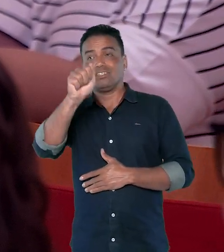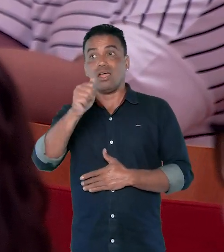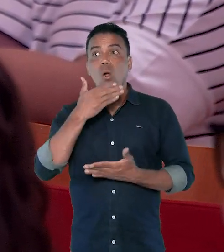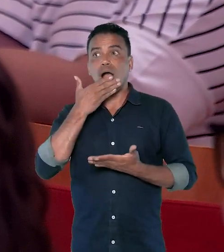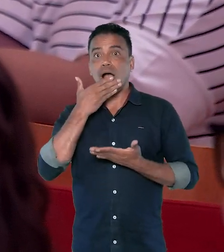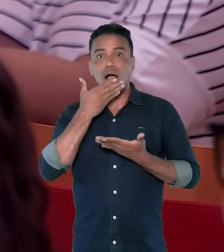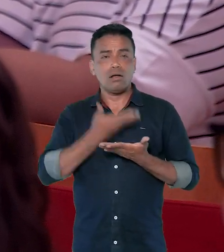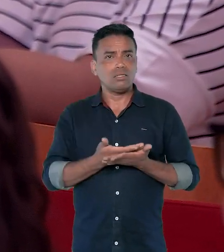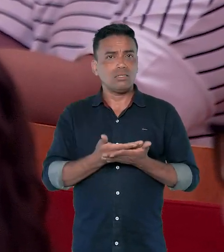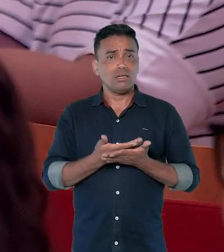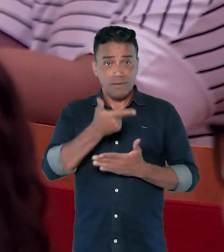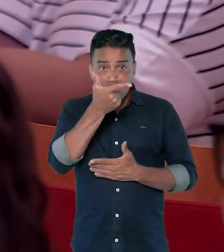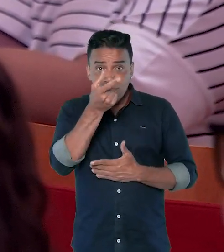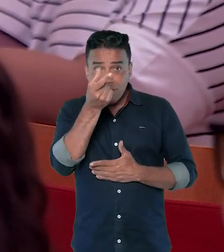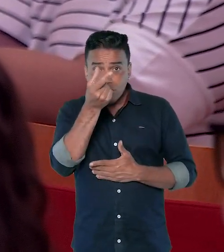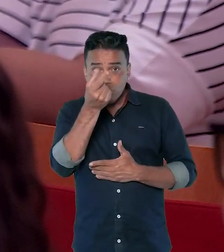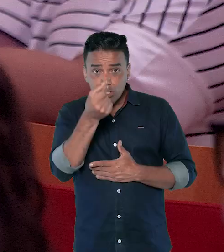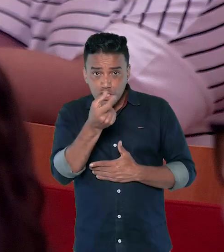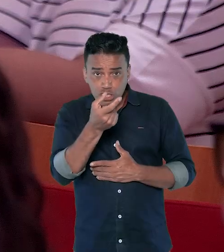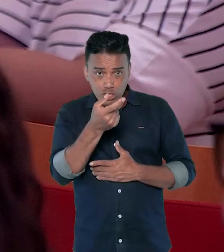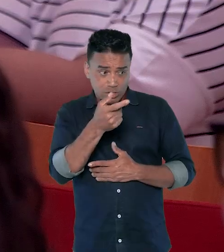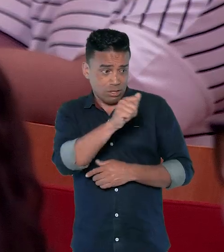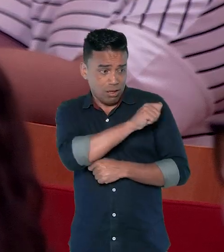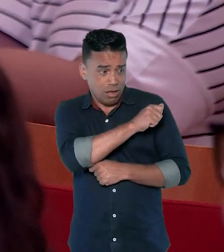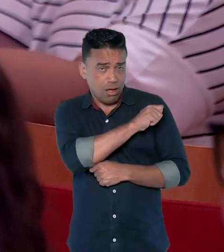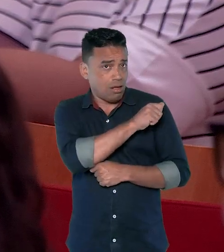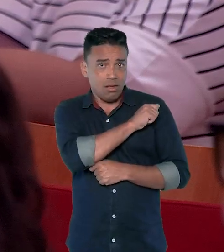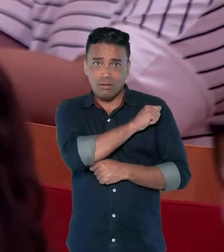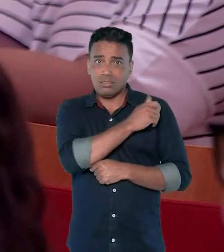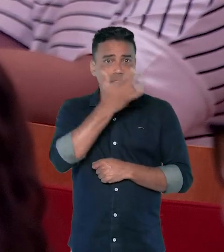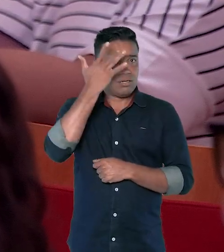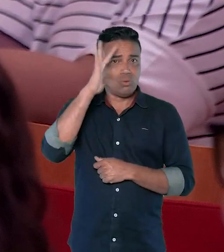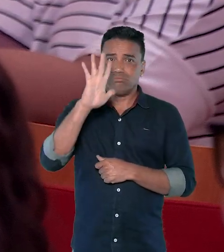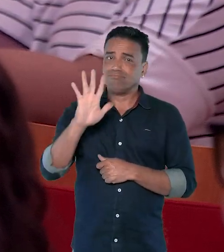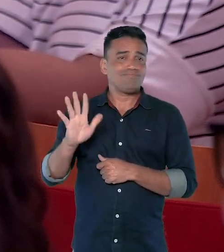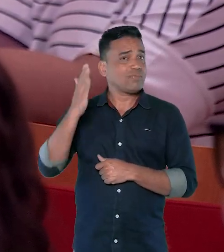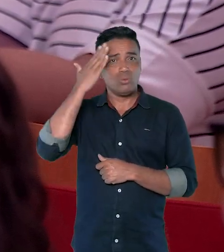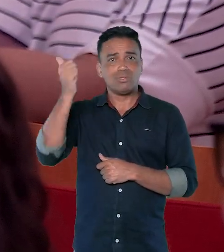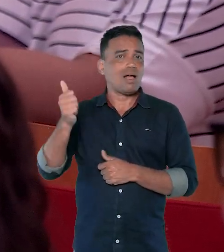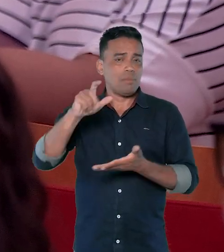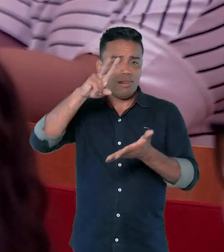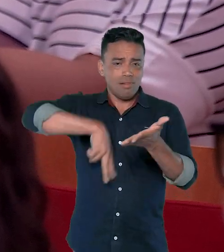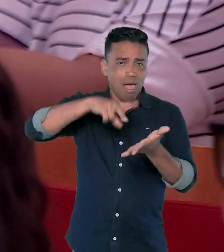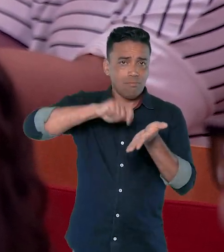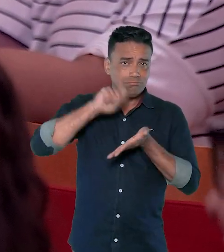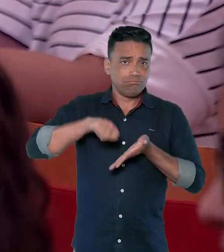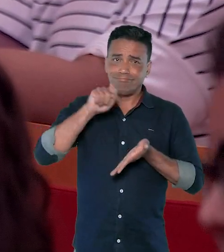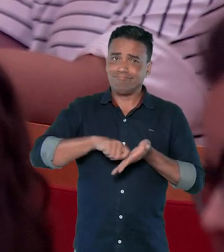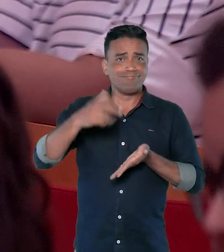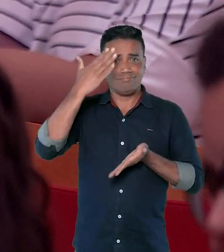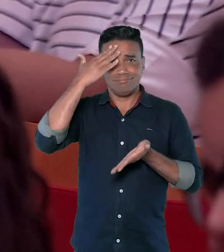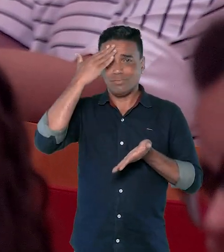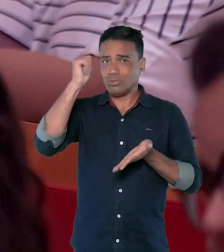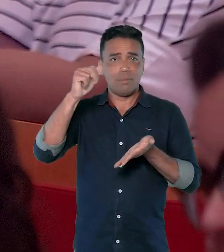choquei 20 alunos que não se alfabetizou. E aí